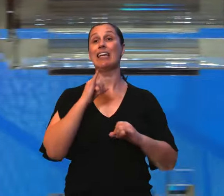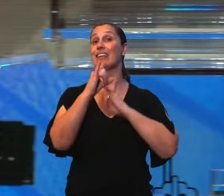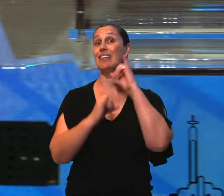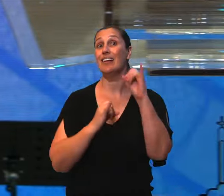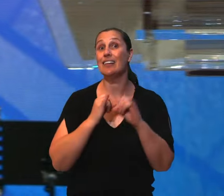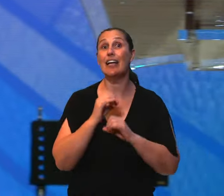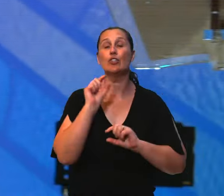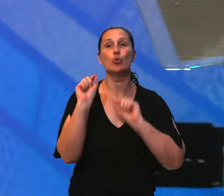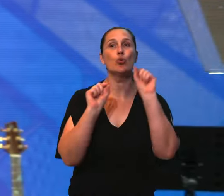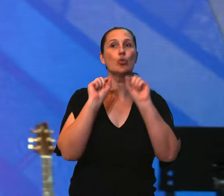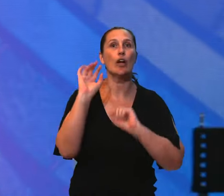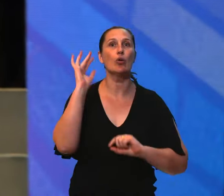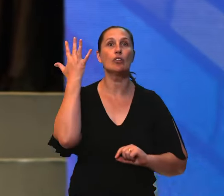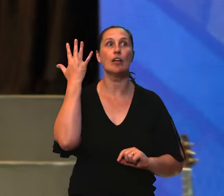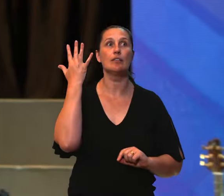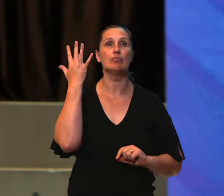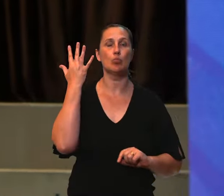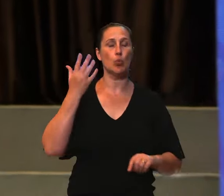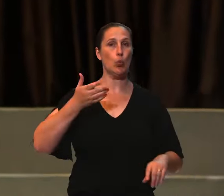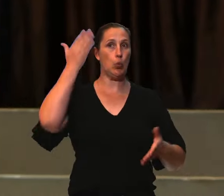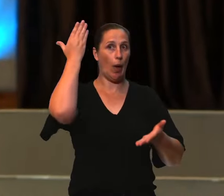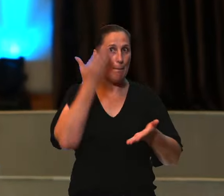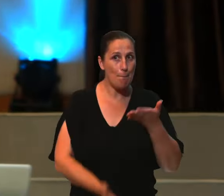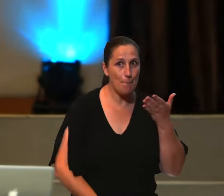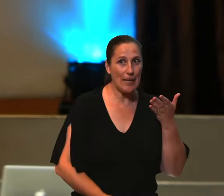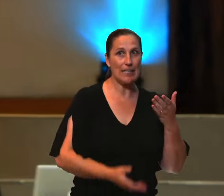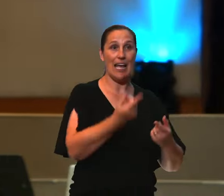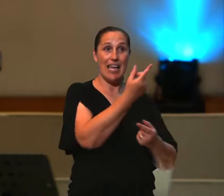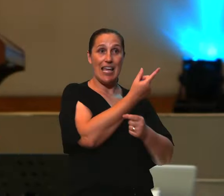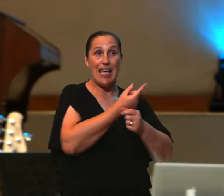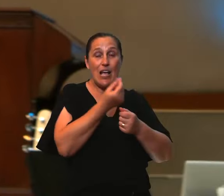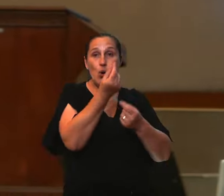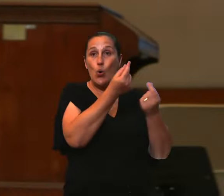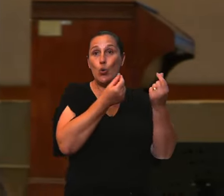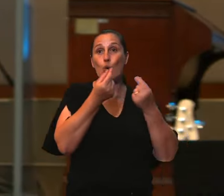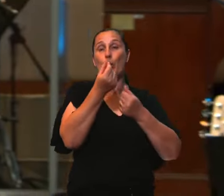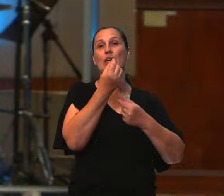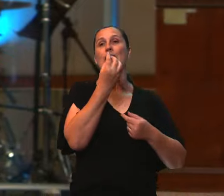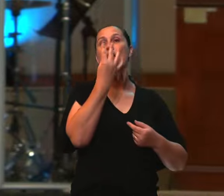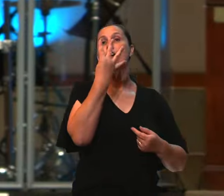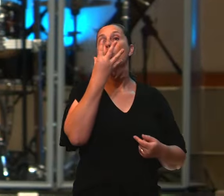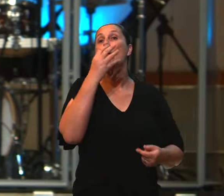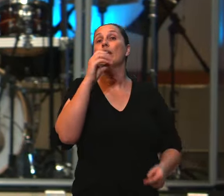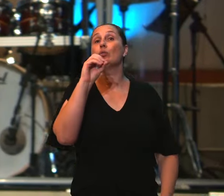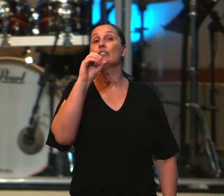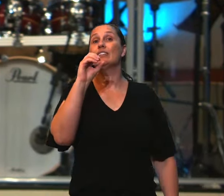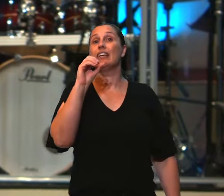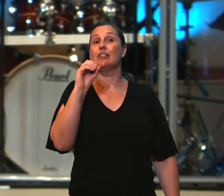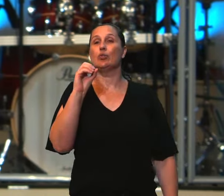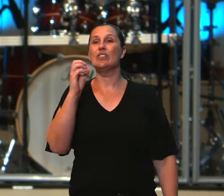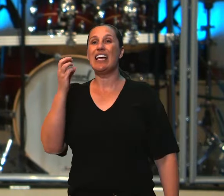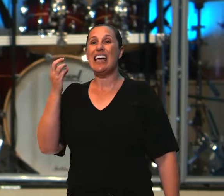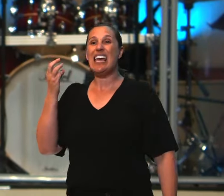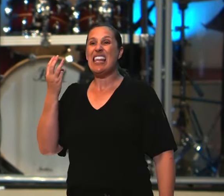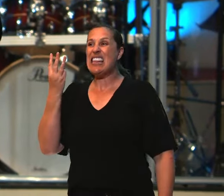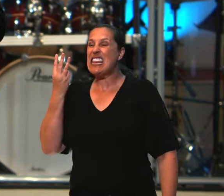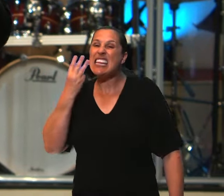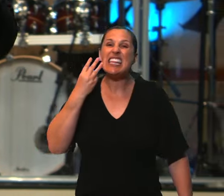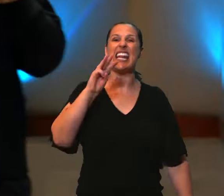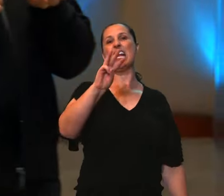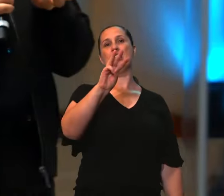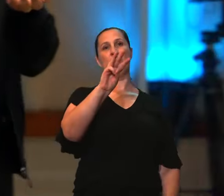internet o prejuízo econômico da humanidade é de 400 trilhões de D dólares sabe o que que é